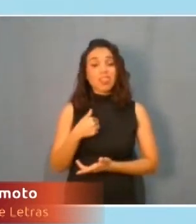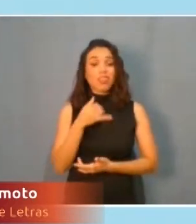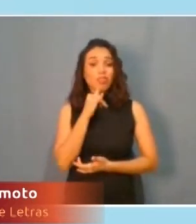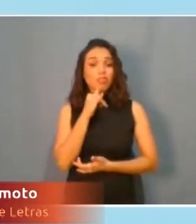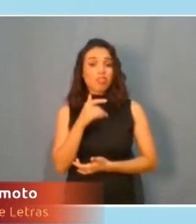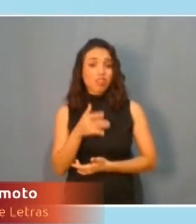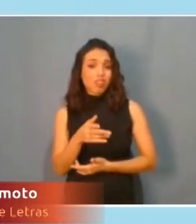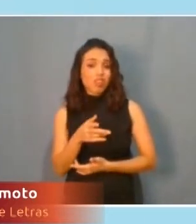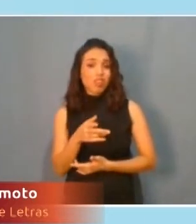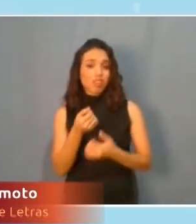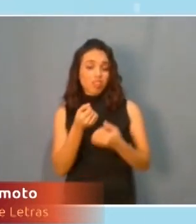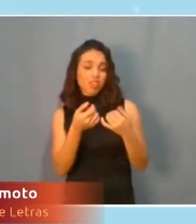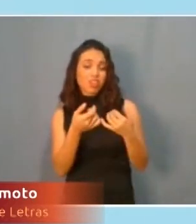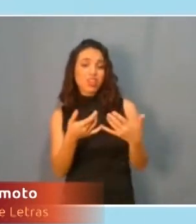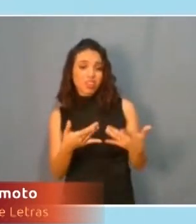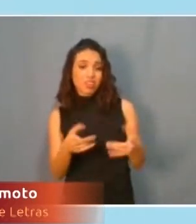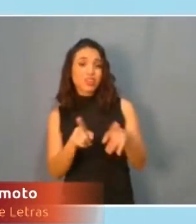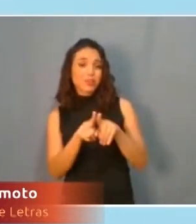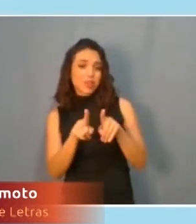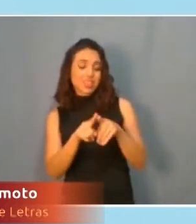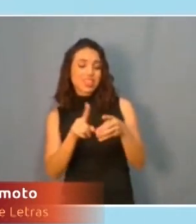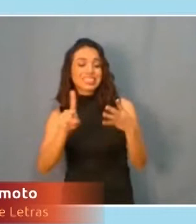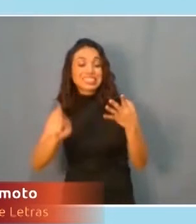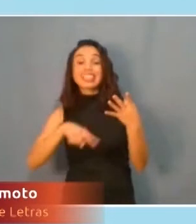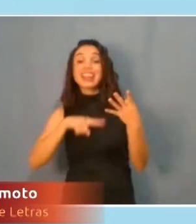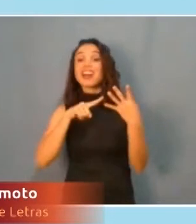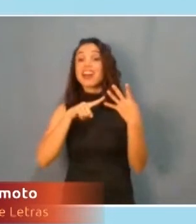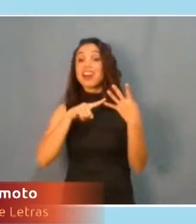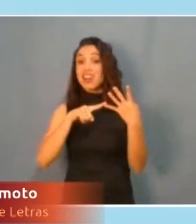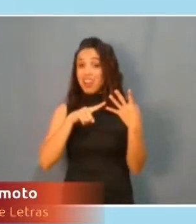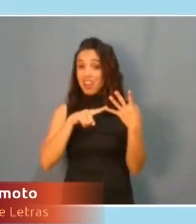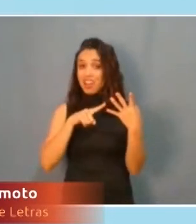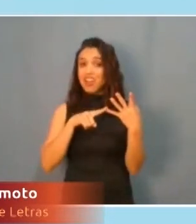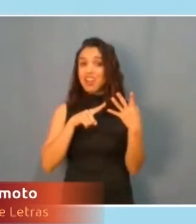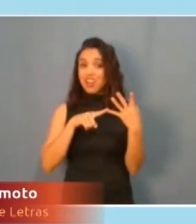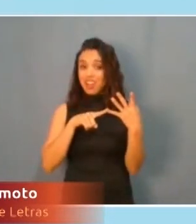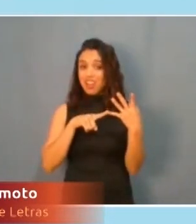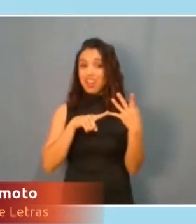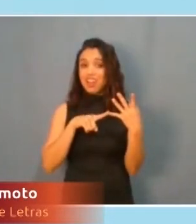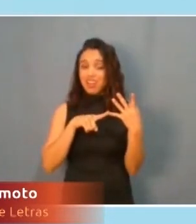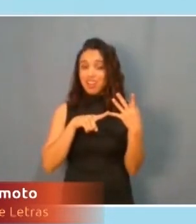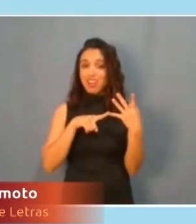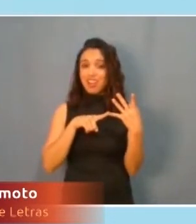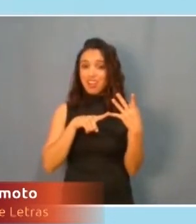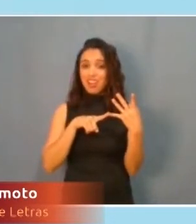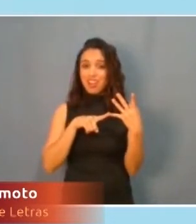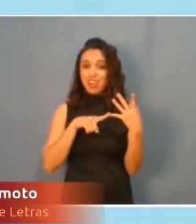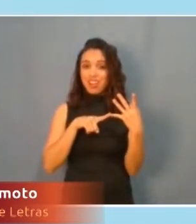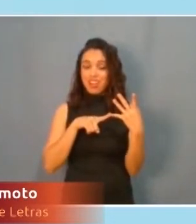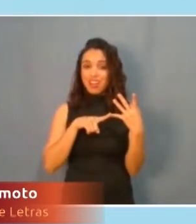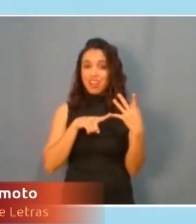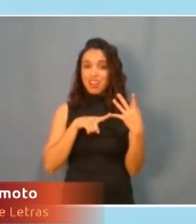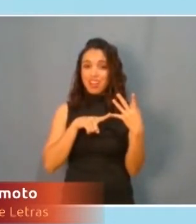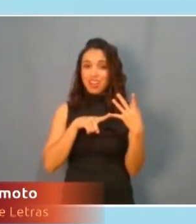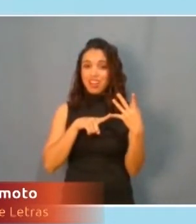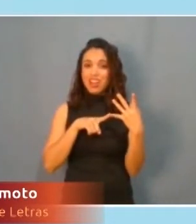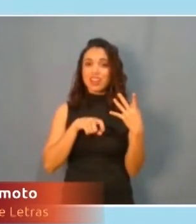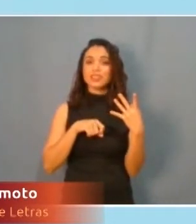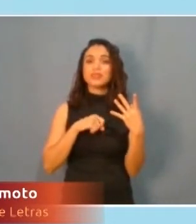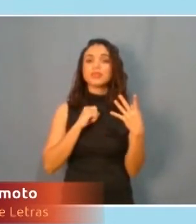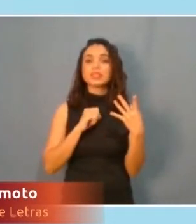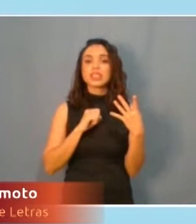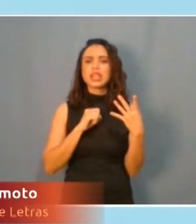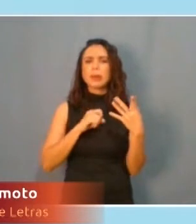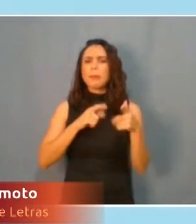um último conjunto de causas, que, no meu entender, provavelmente é muito central nesse problema,